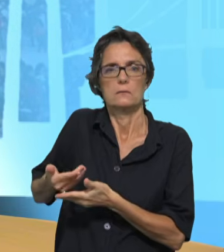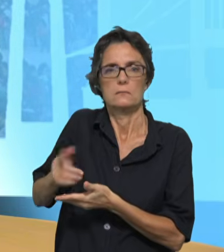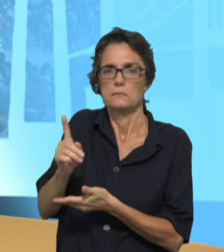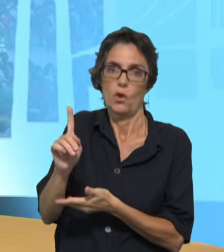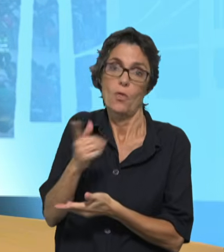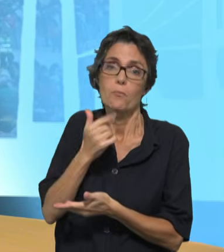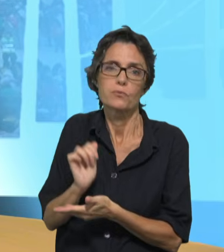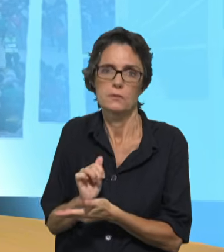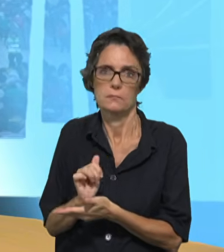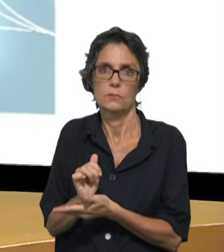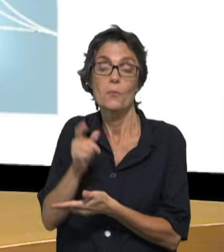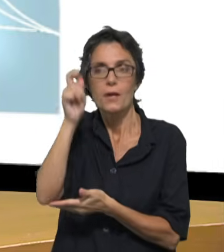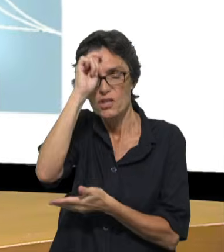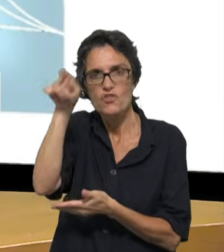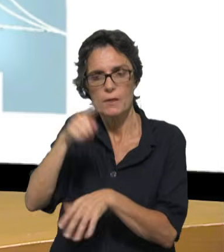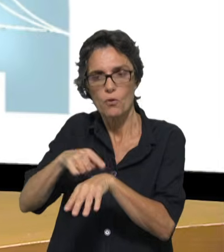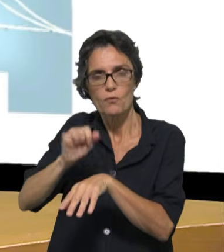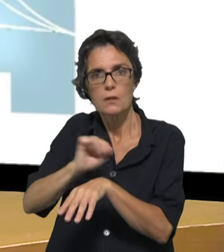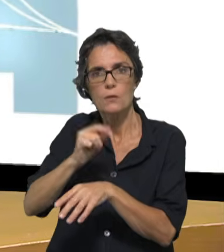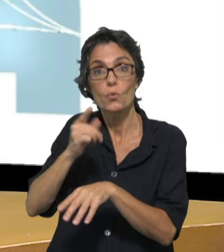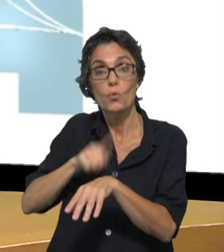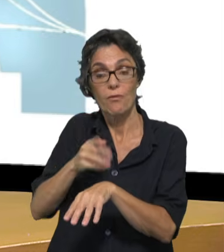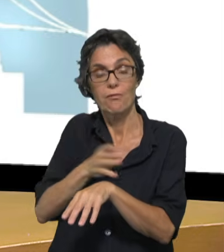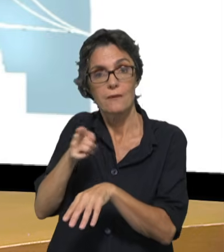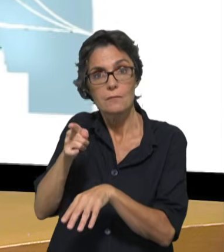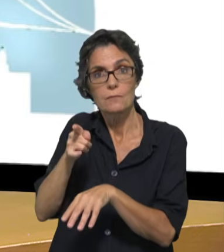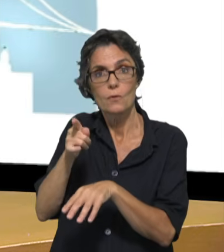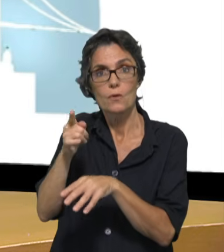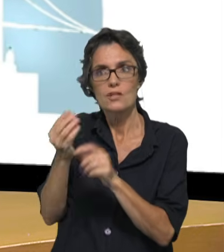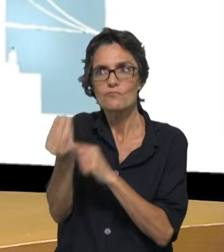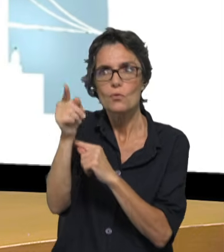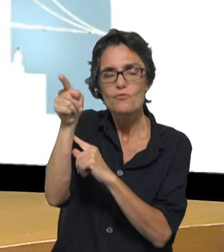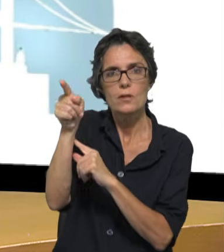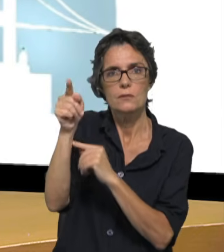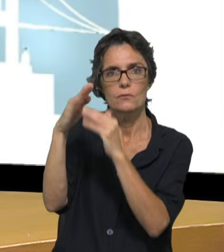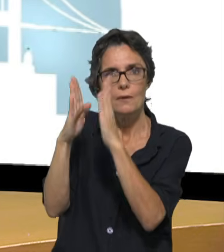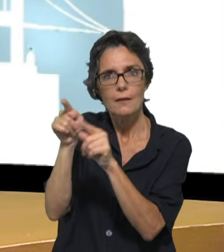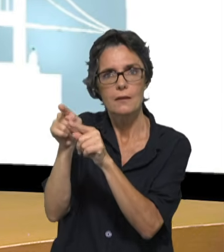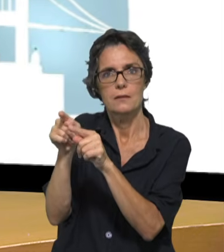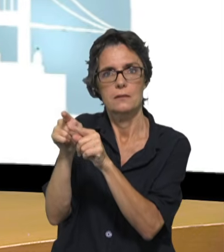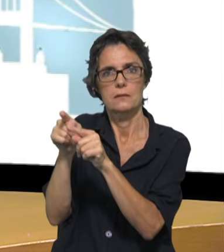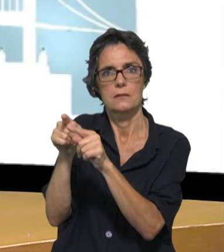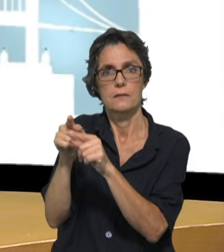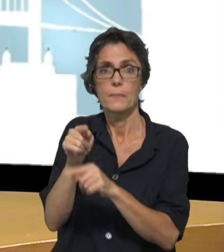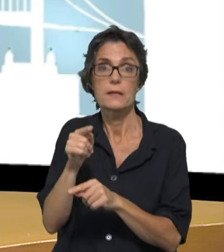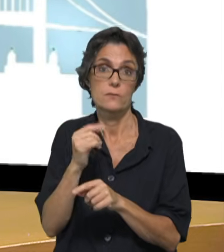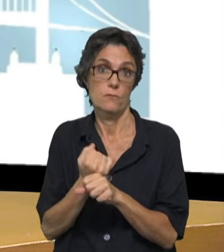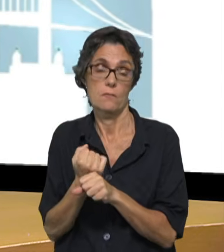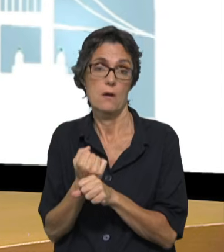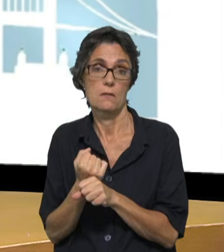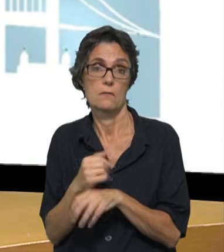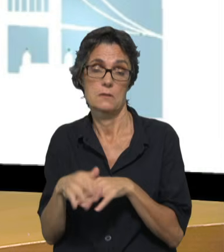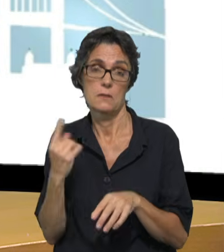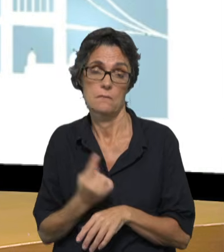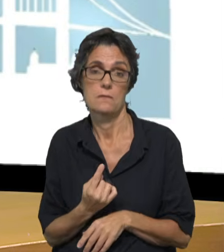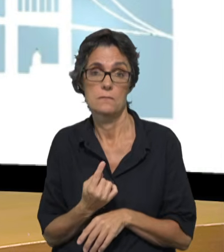isso há um trabalho que a Igreja tem que fazer com as direções regionais de cultura, que agora mudaram a classificação